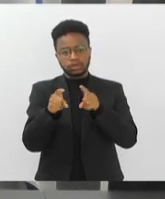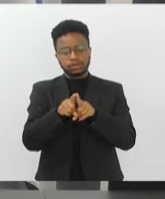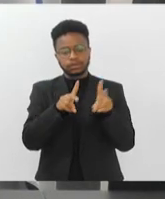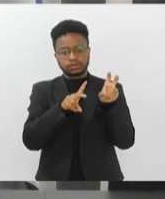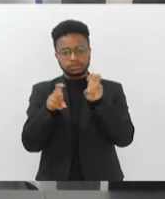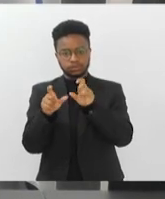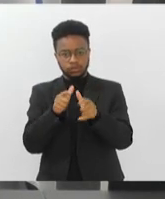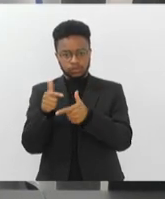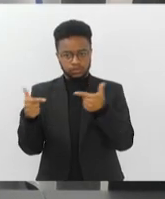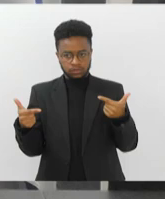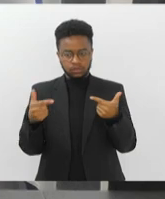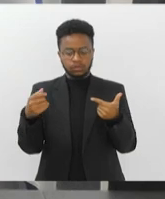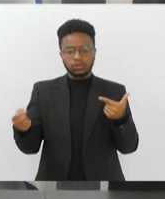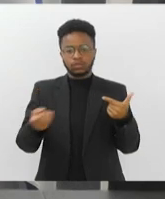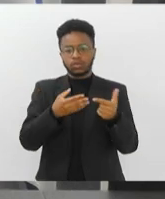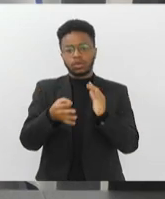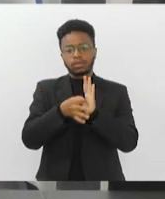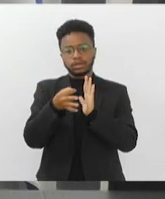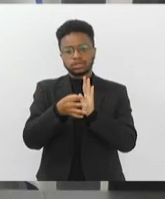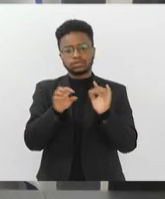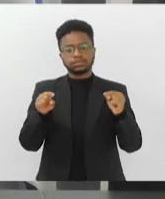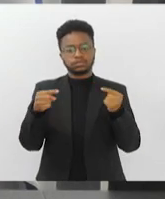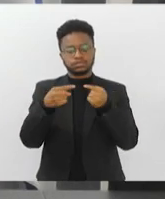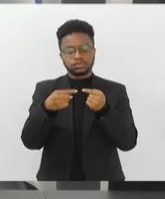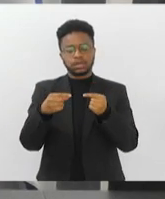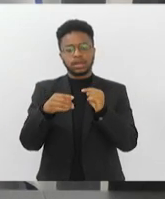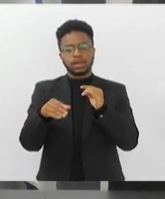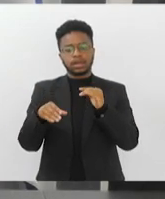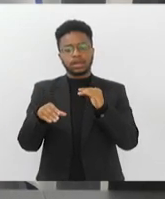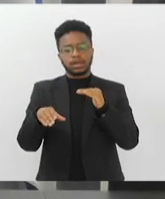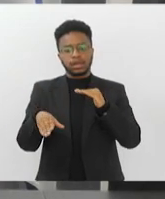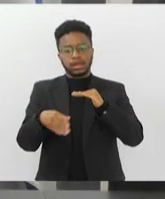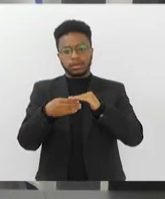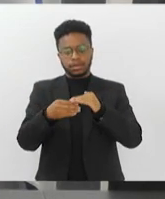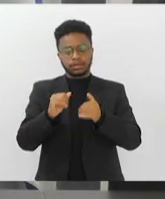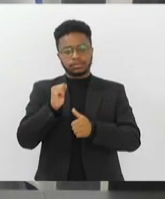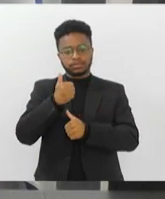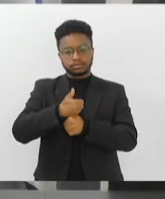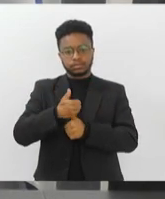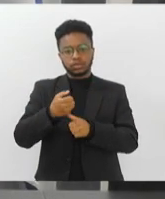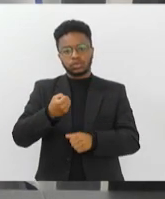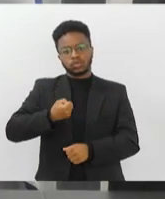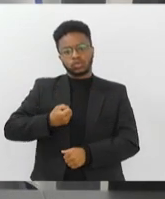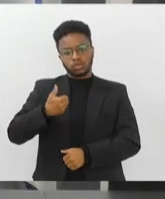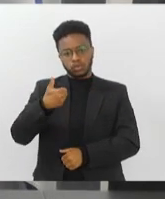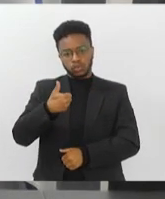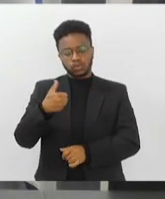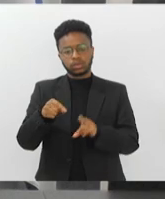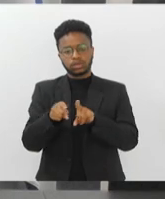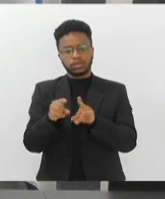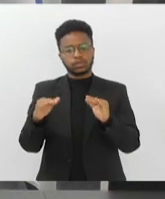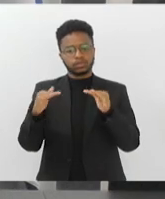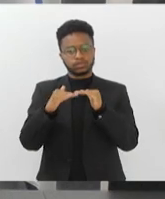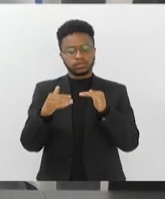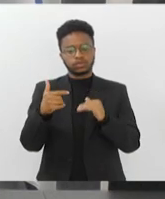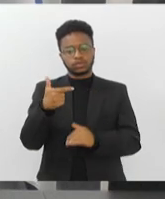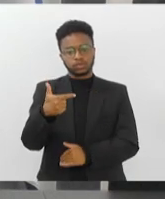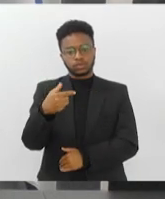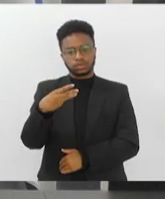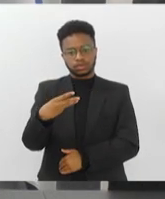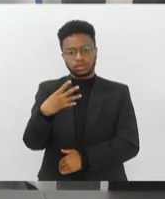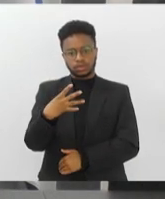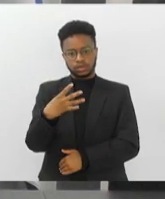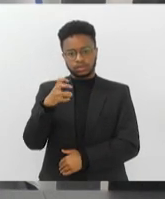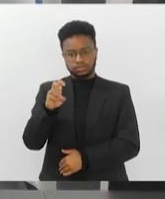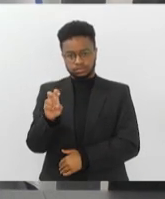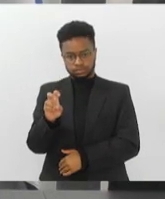providências. O novo parecer é favorável com emenda, com subemenda à emenda número 1, favorável às emendas 2, 3, 4